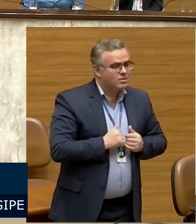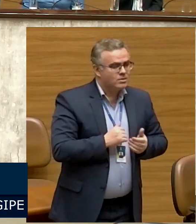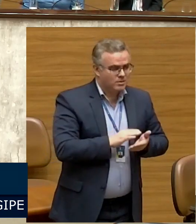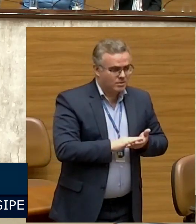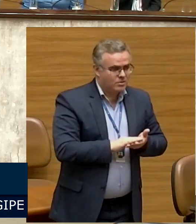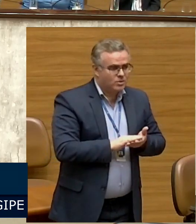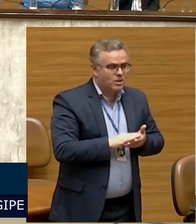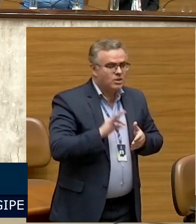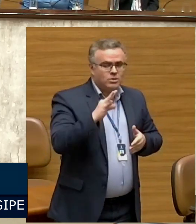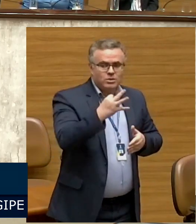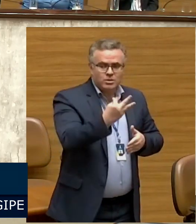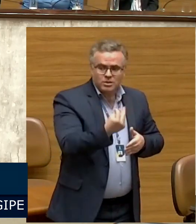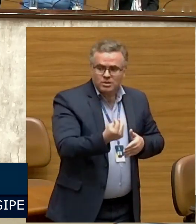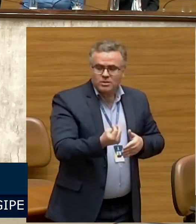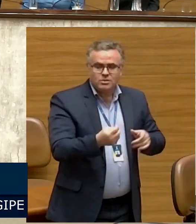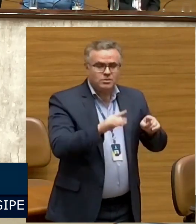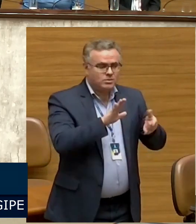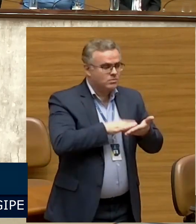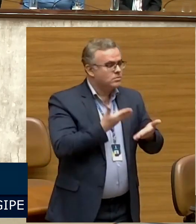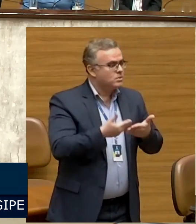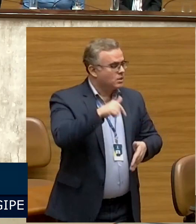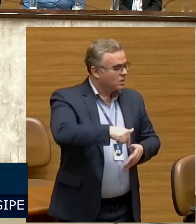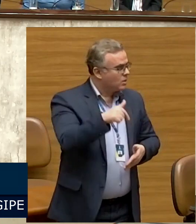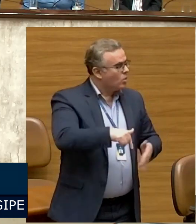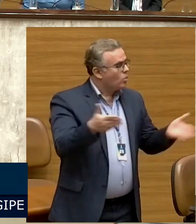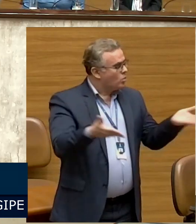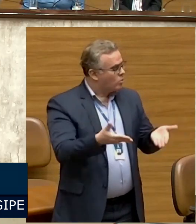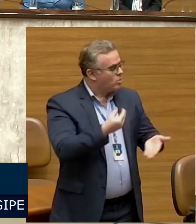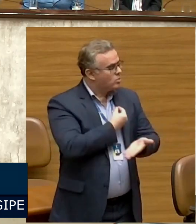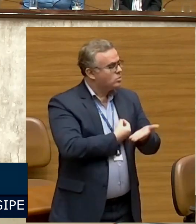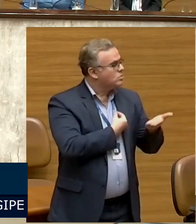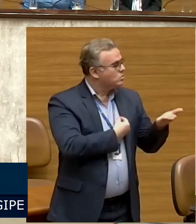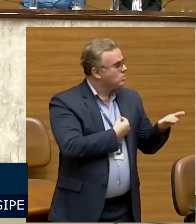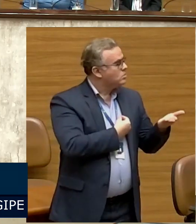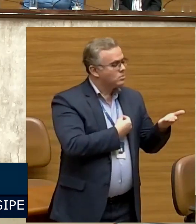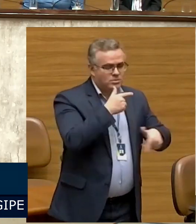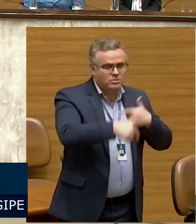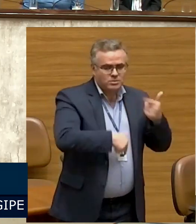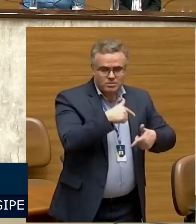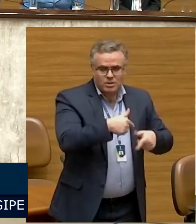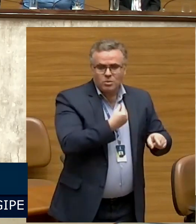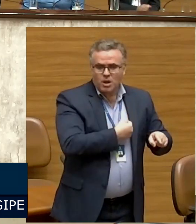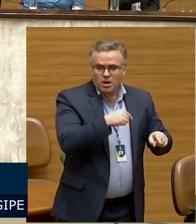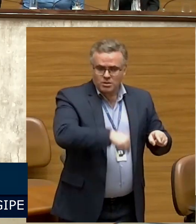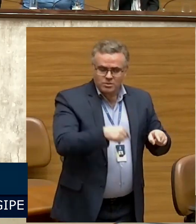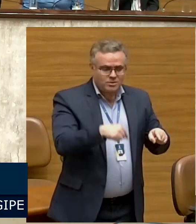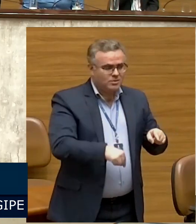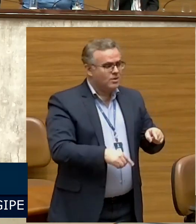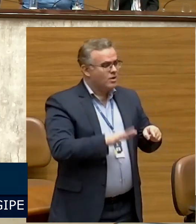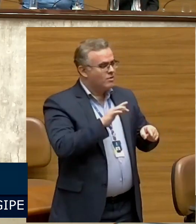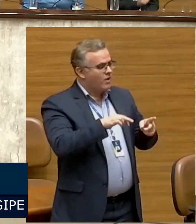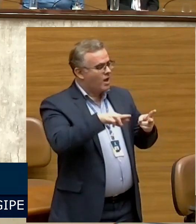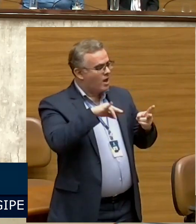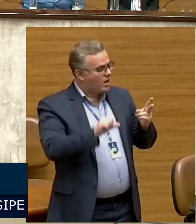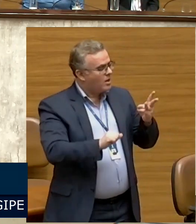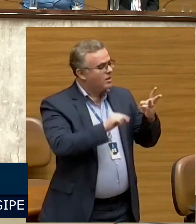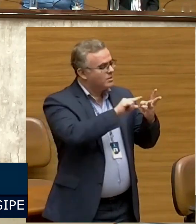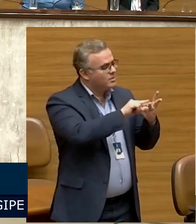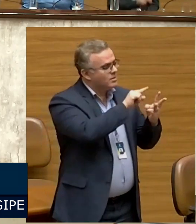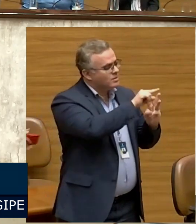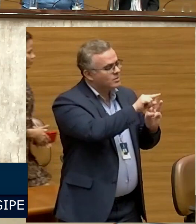aos trabalhadores, os intérpretes que estão aqui, né, presente, Ferreira,